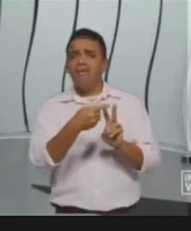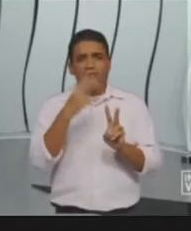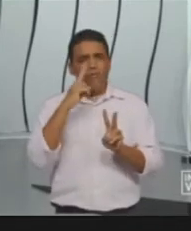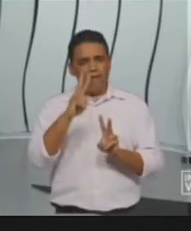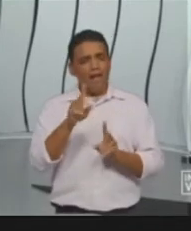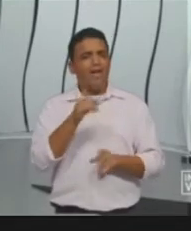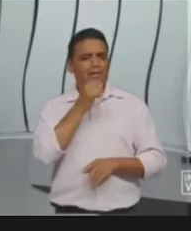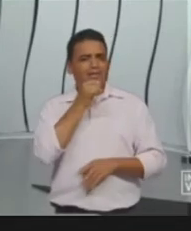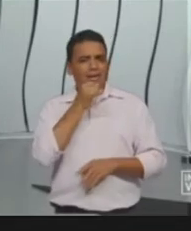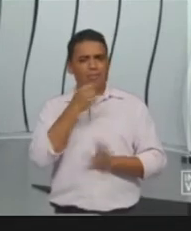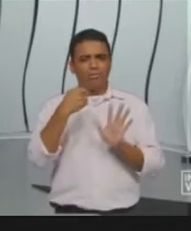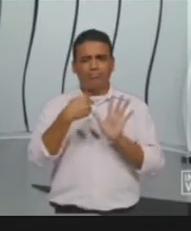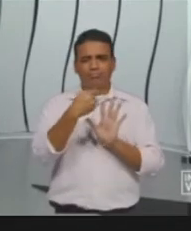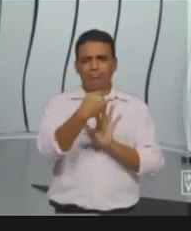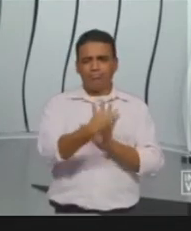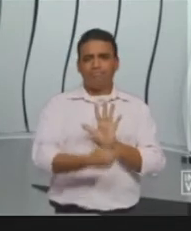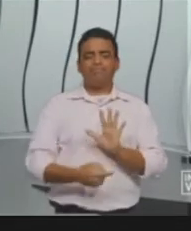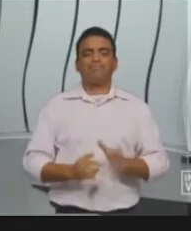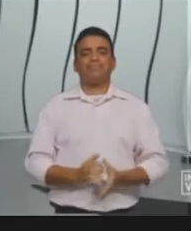exemplos.